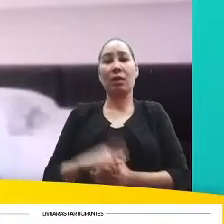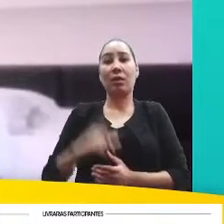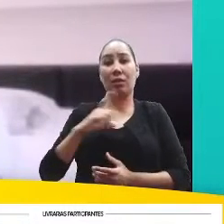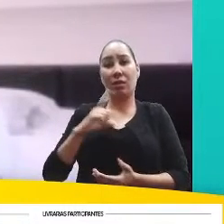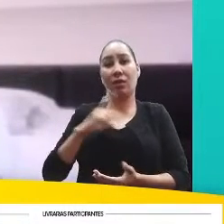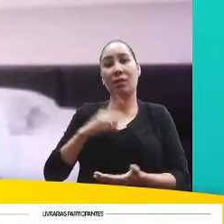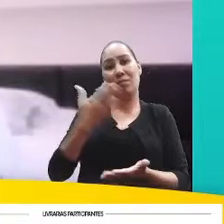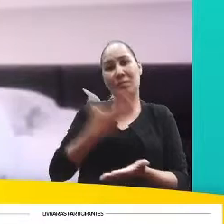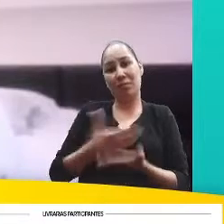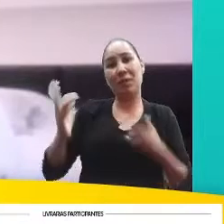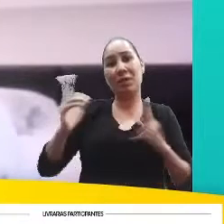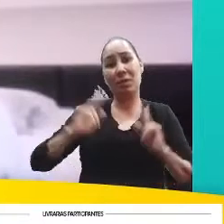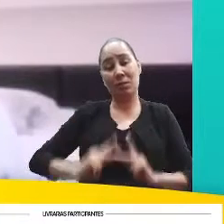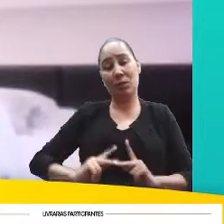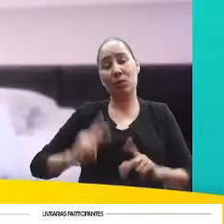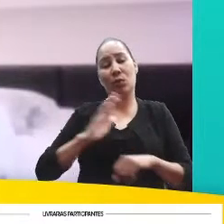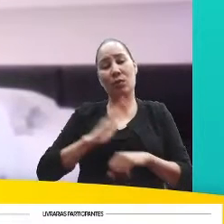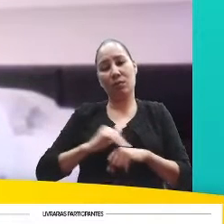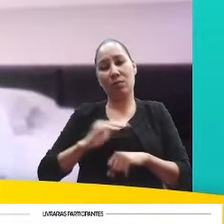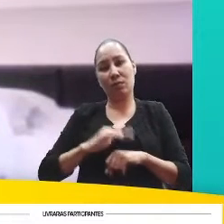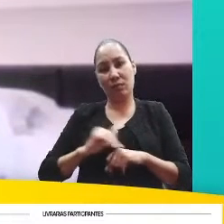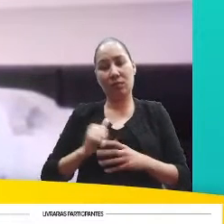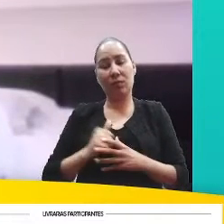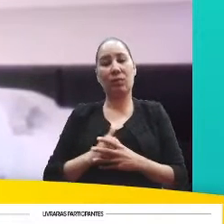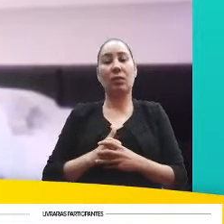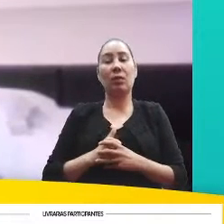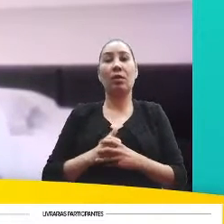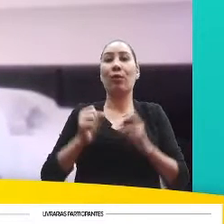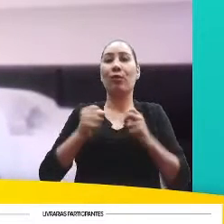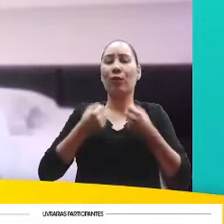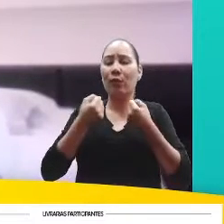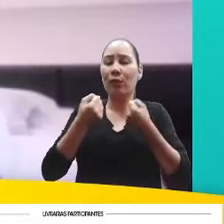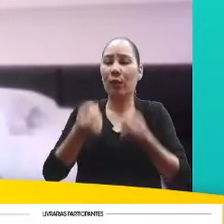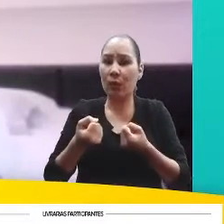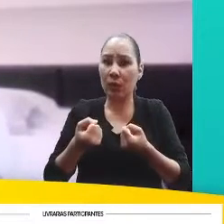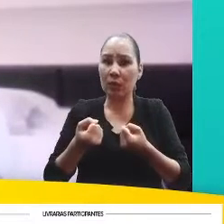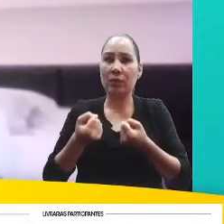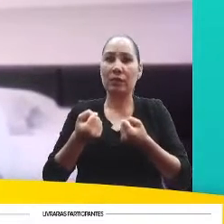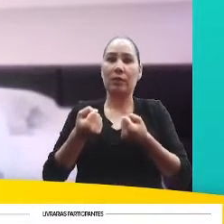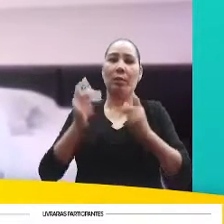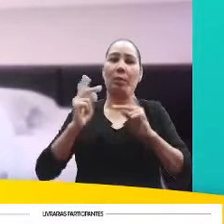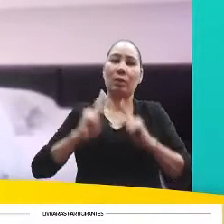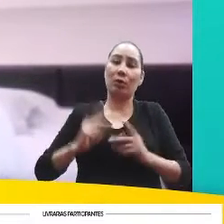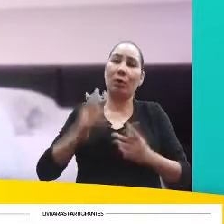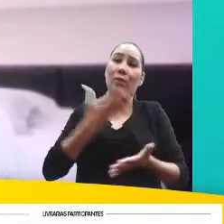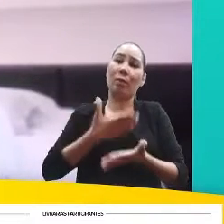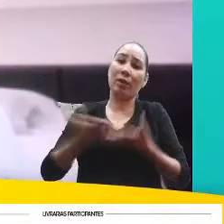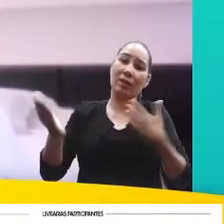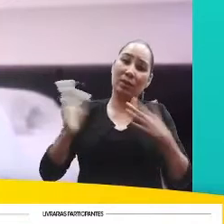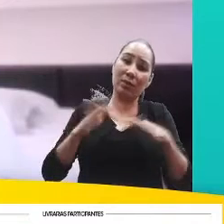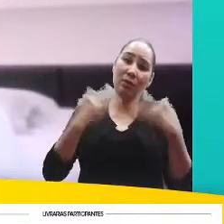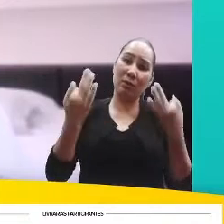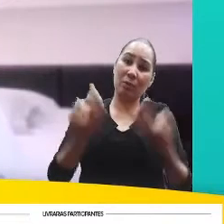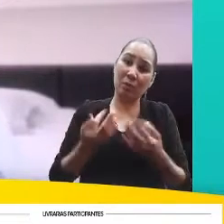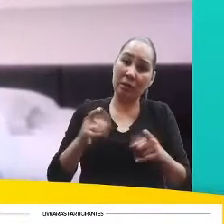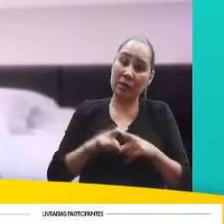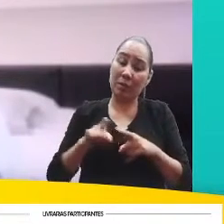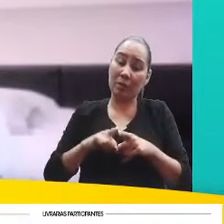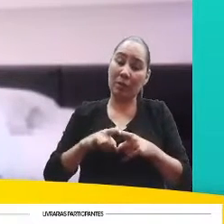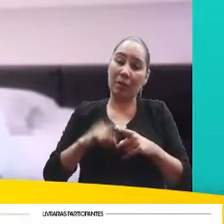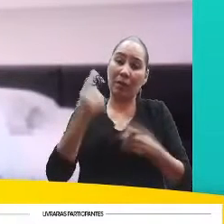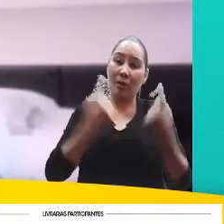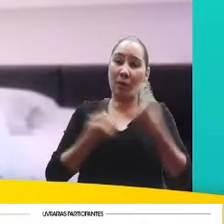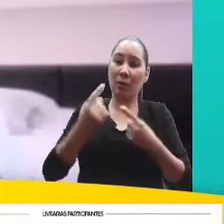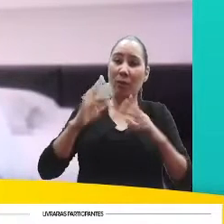um ente querido. Força a todos vocês que tenham passado pela perda de um ente querido pelo suicídio, vocês que